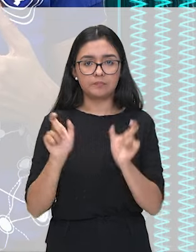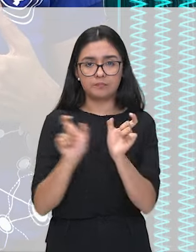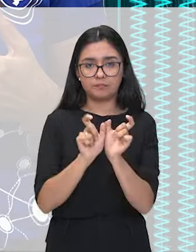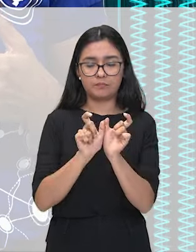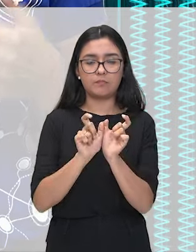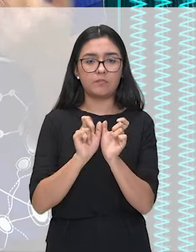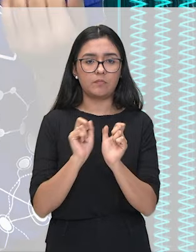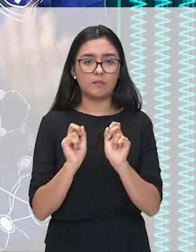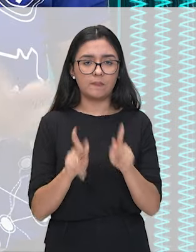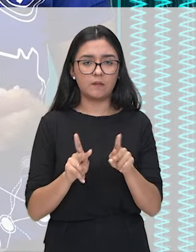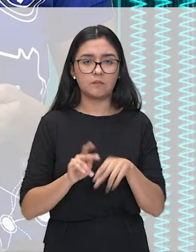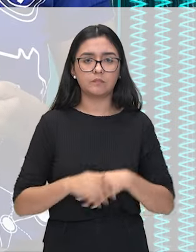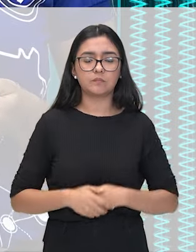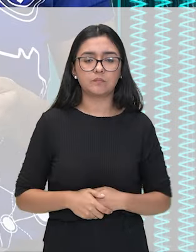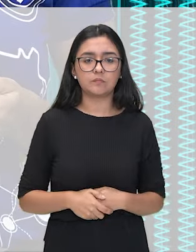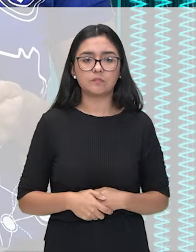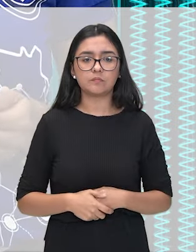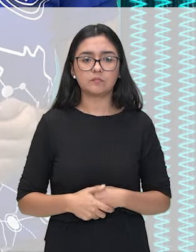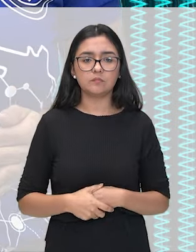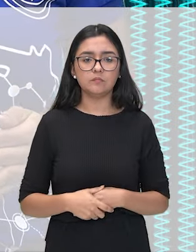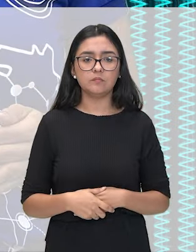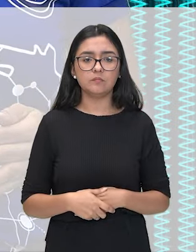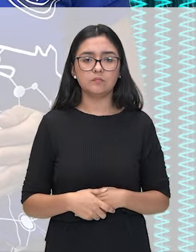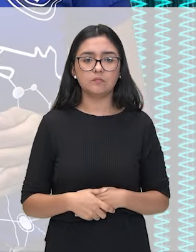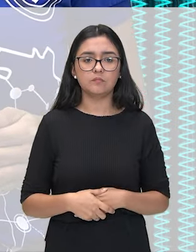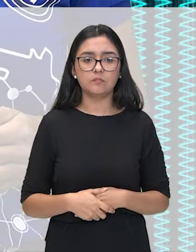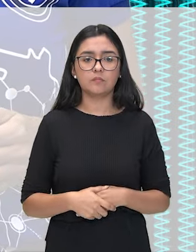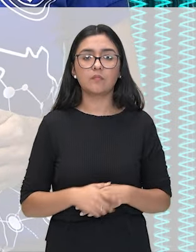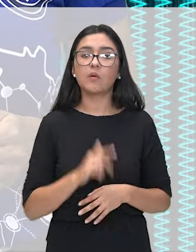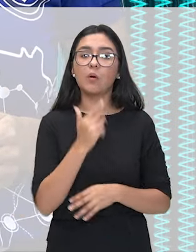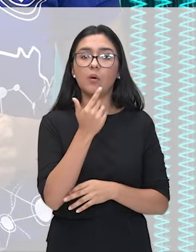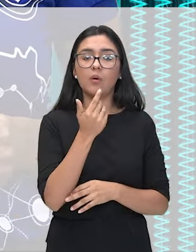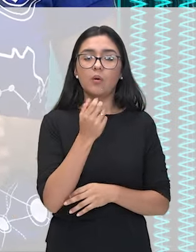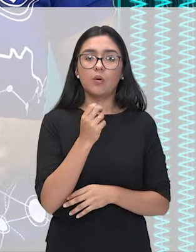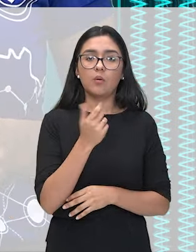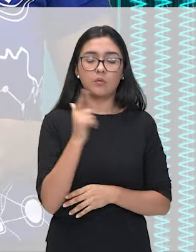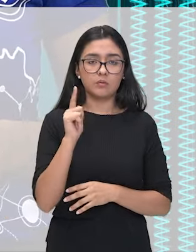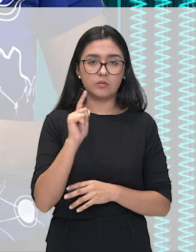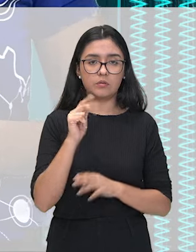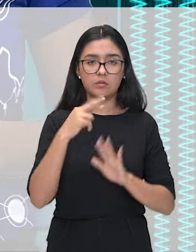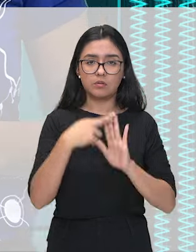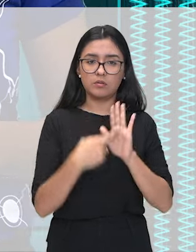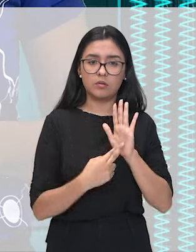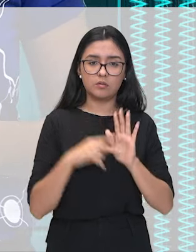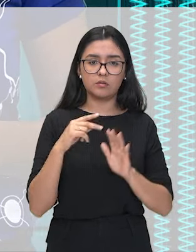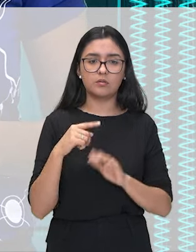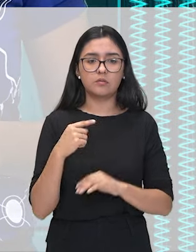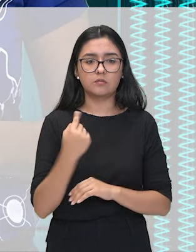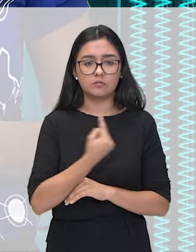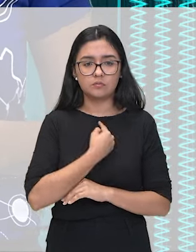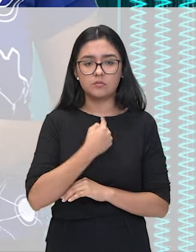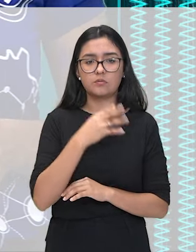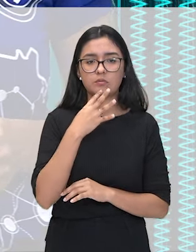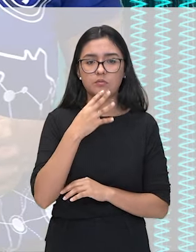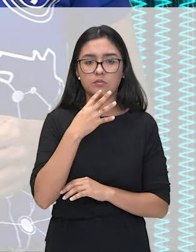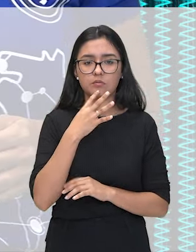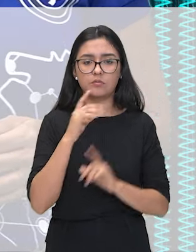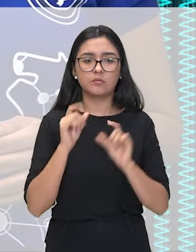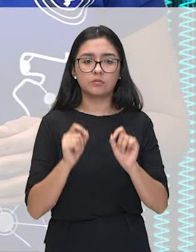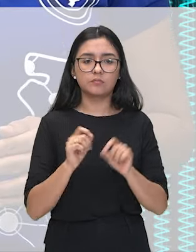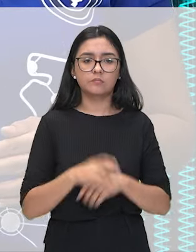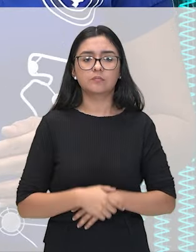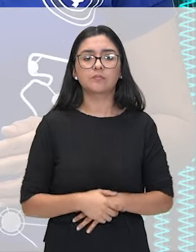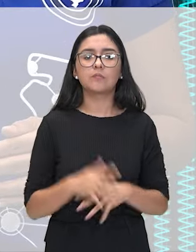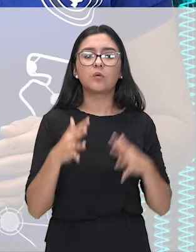então Live Living outra regra é aquela que a gente já conhecia anteriormente que é da consoante